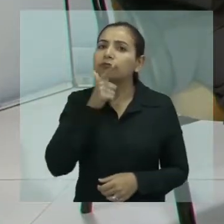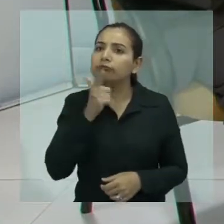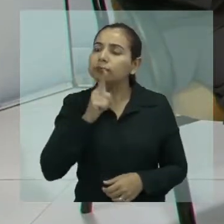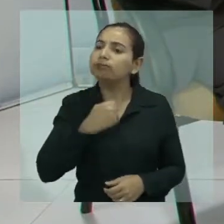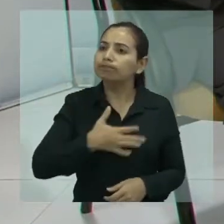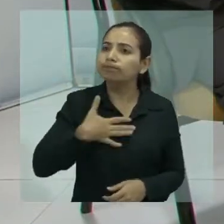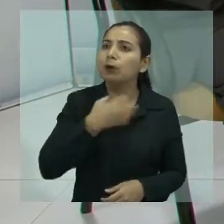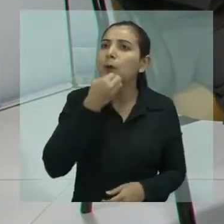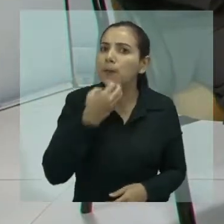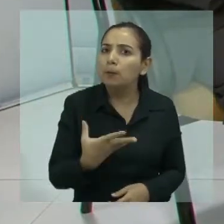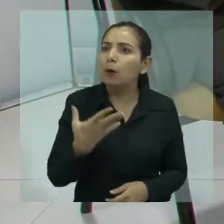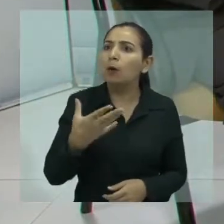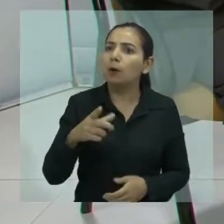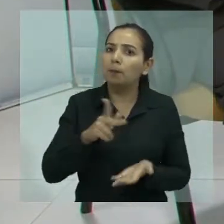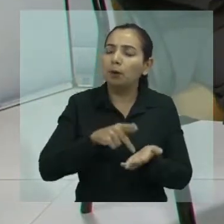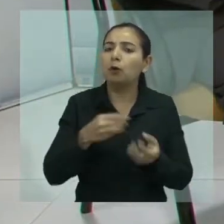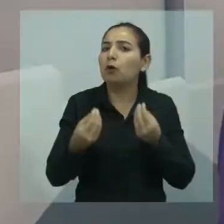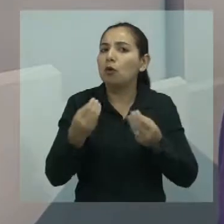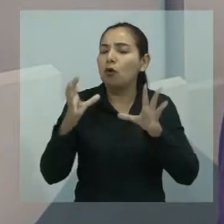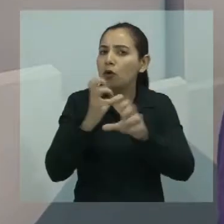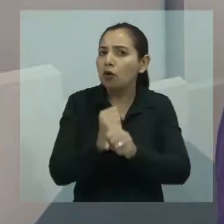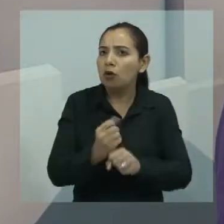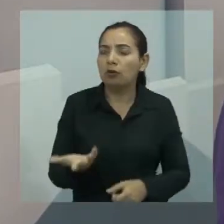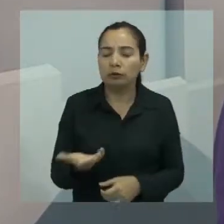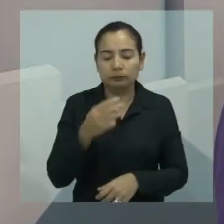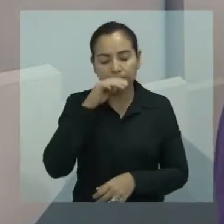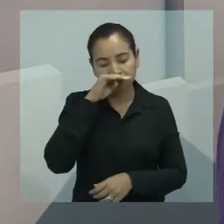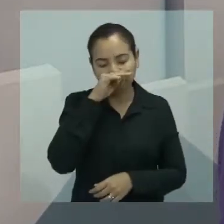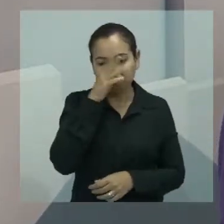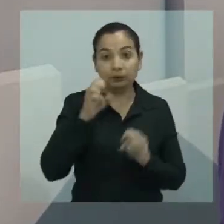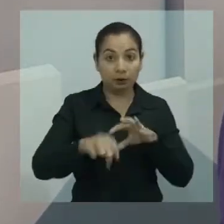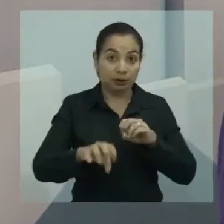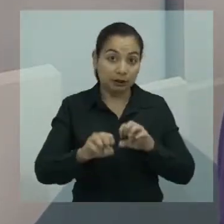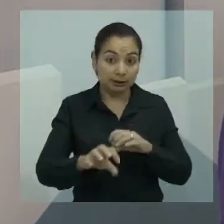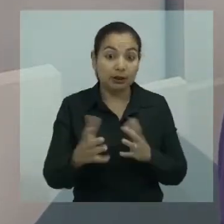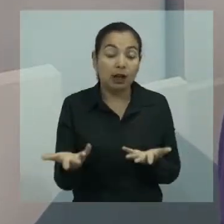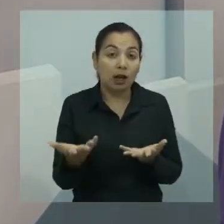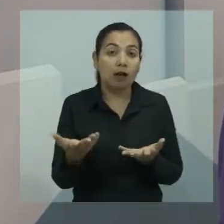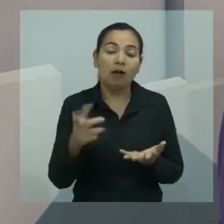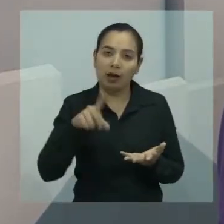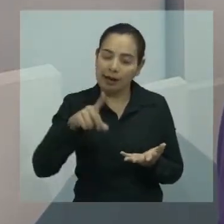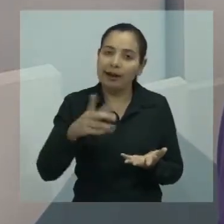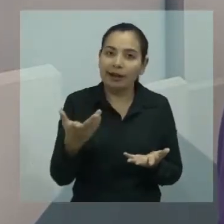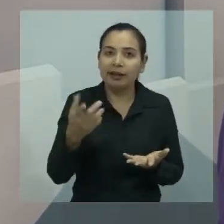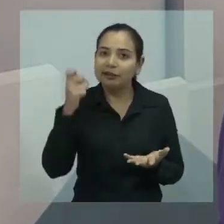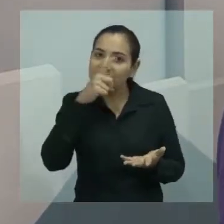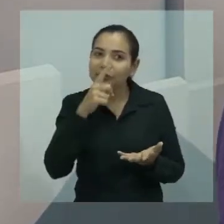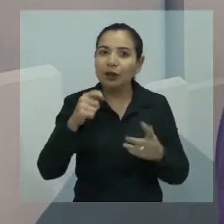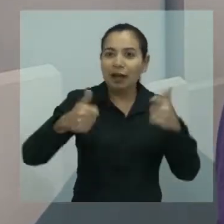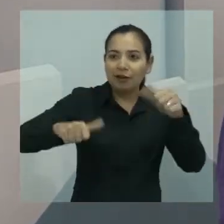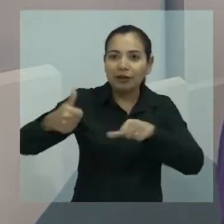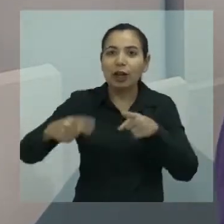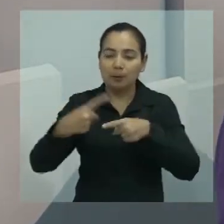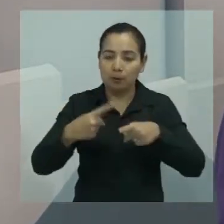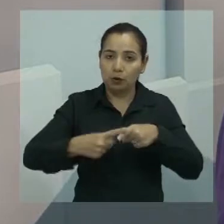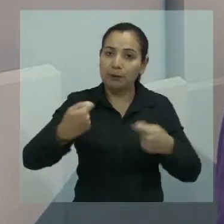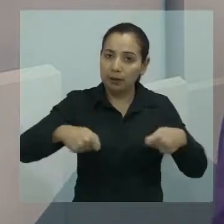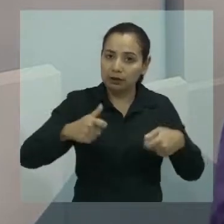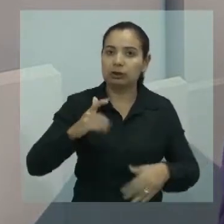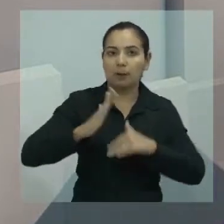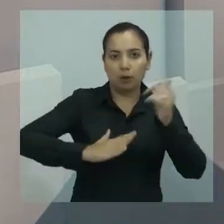onde o IDEB se mostrou acima do nível ou então próximo de ser satisfatório? A educação ele é um